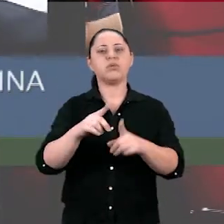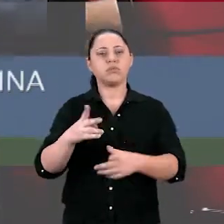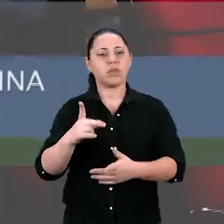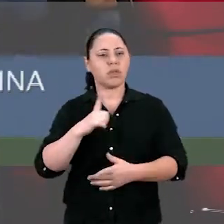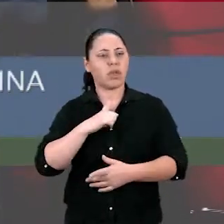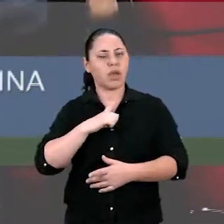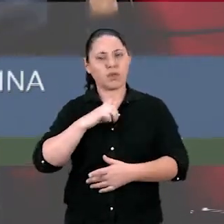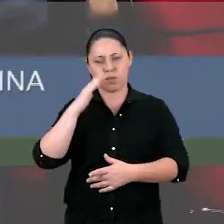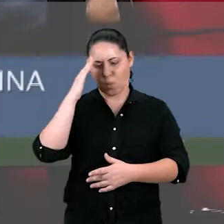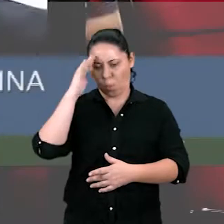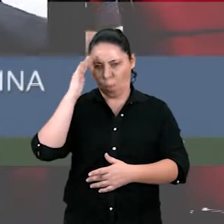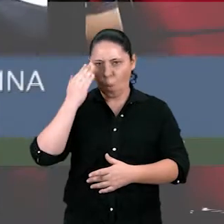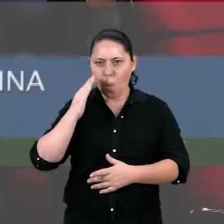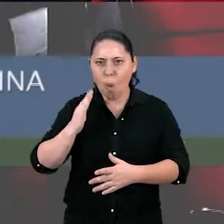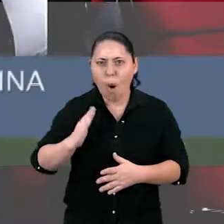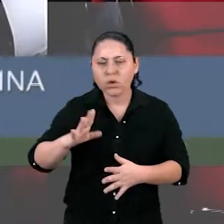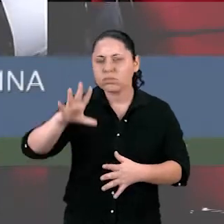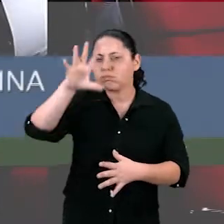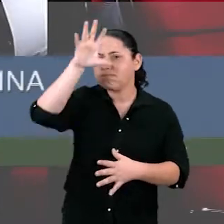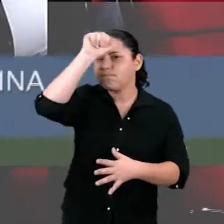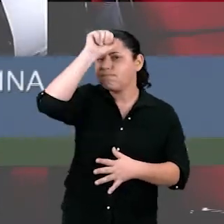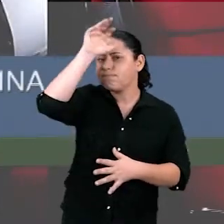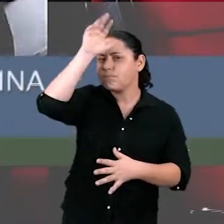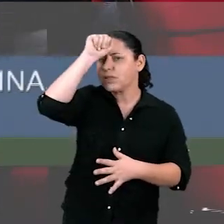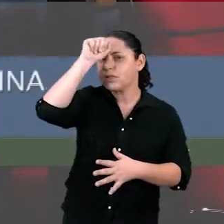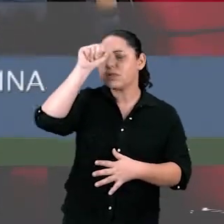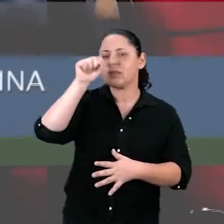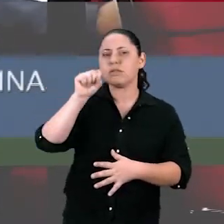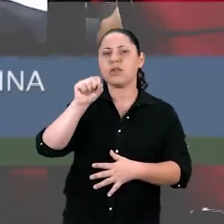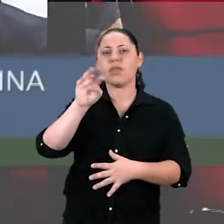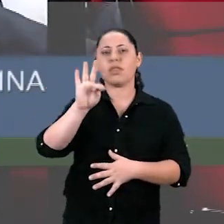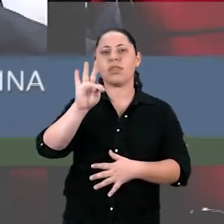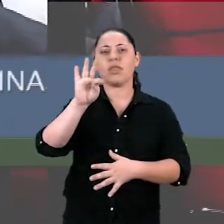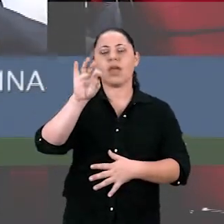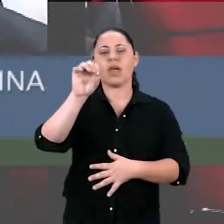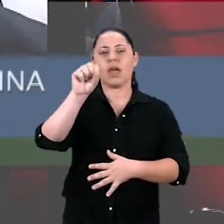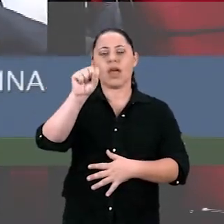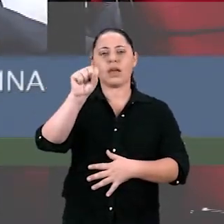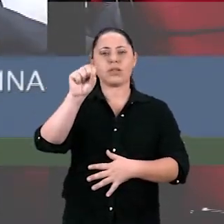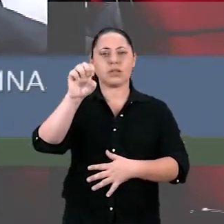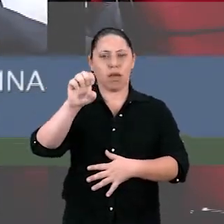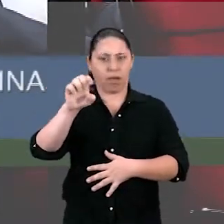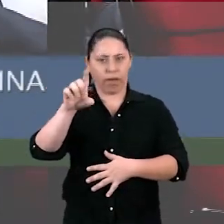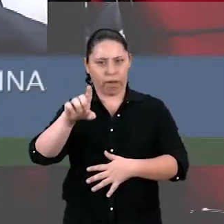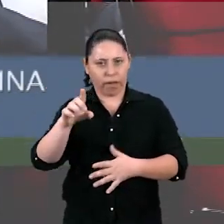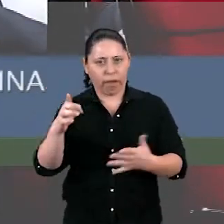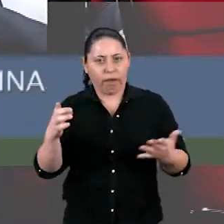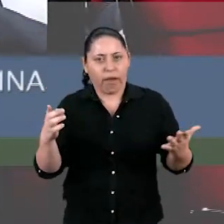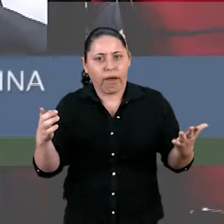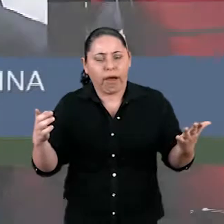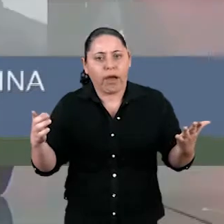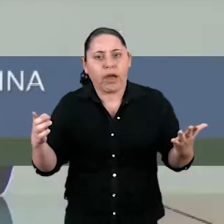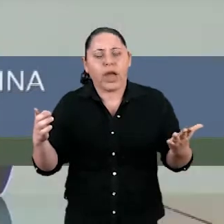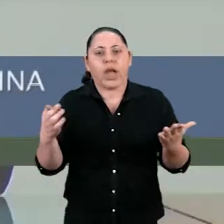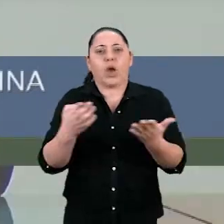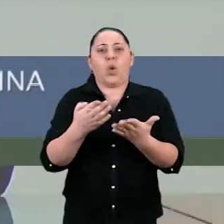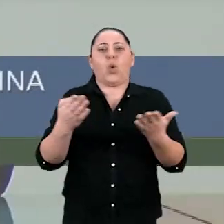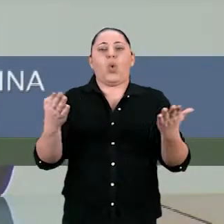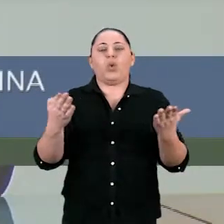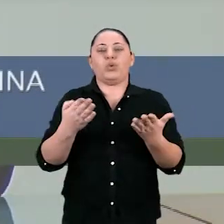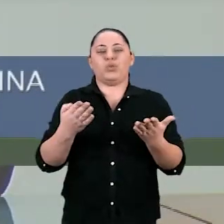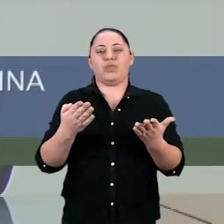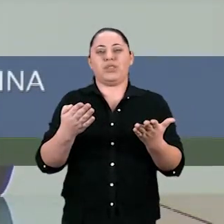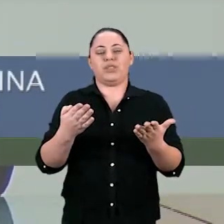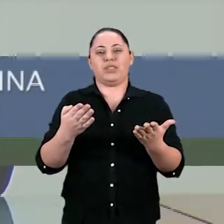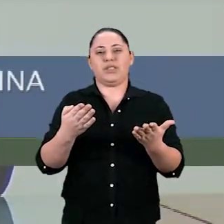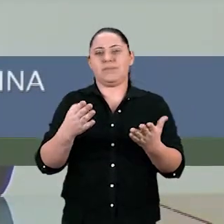de aprender com ele no TSE durante um bom tempo e continuo aprendendo, tenho